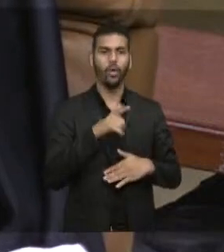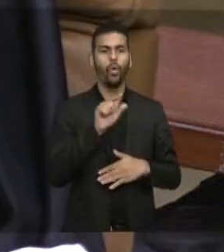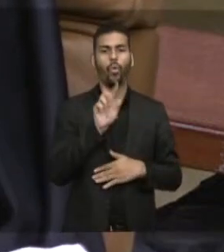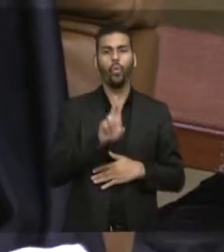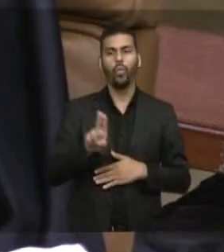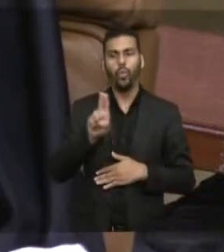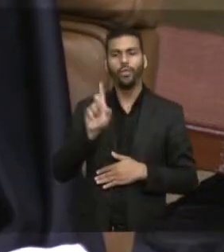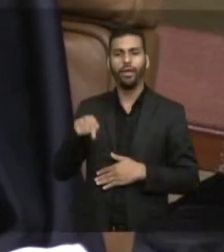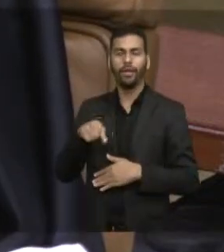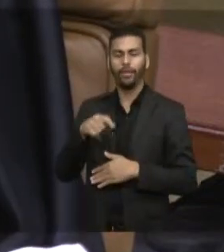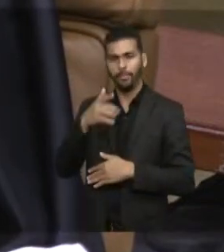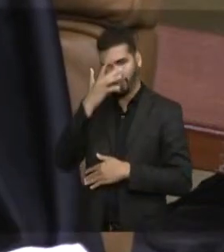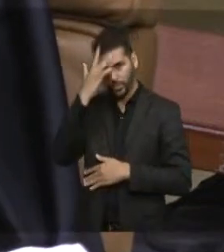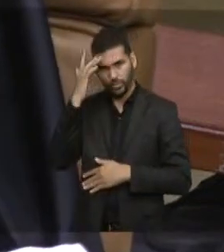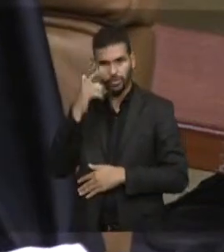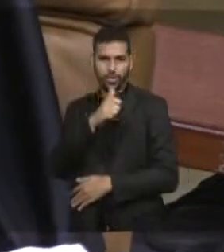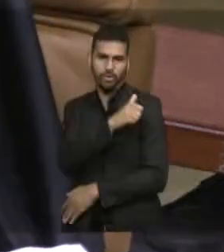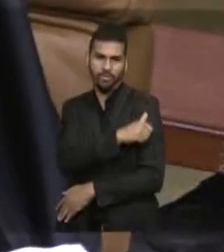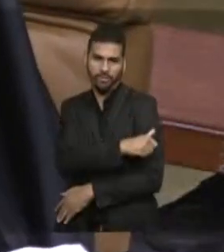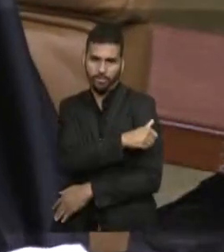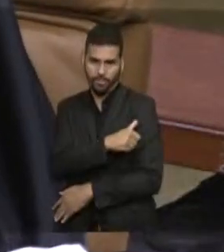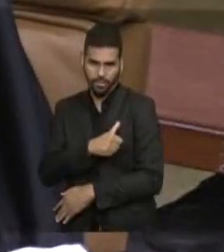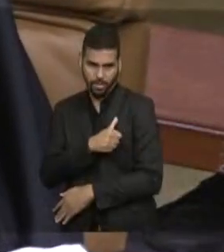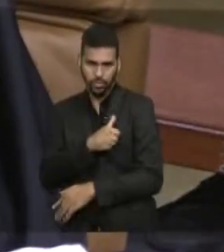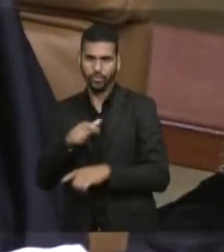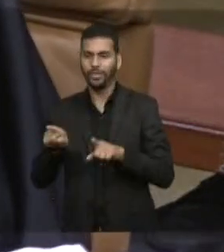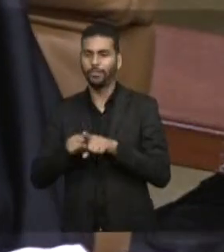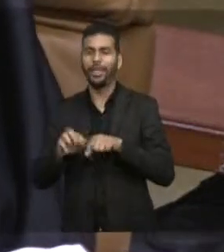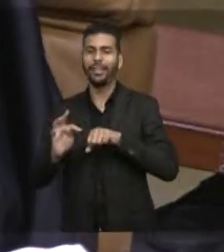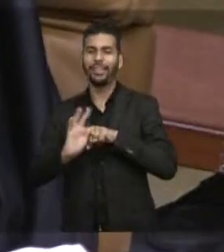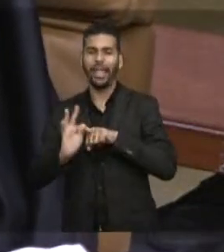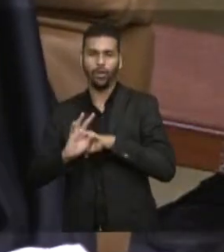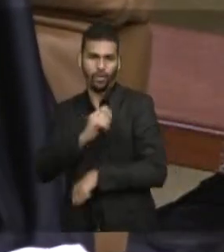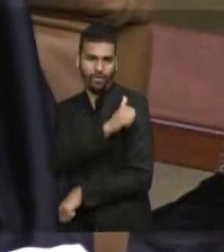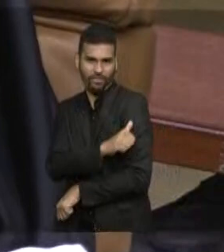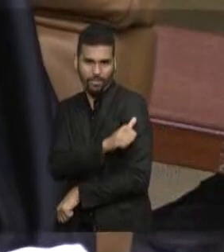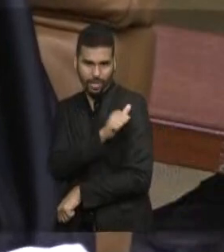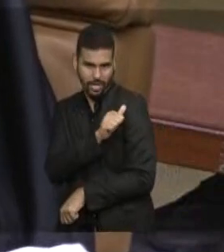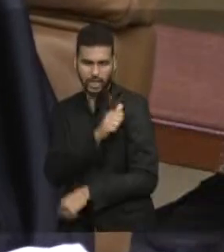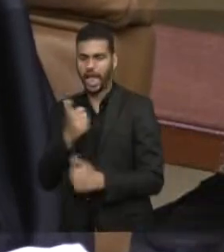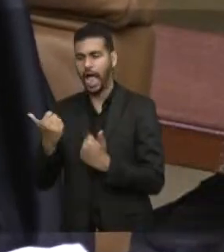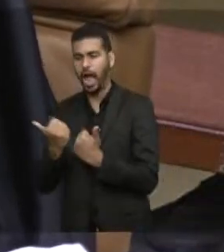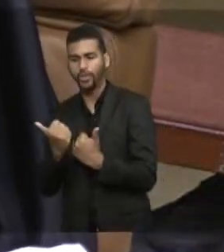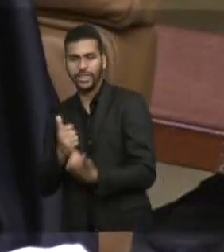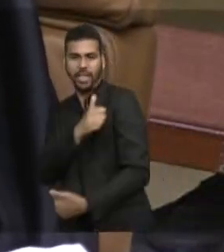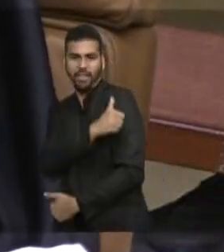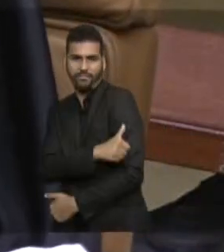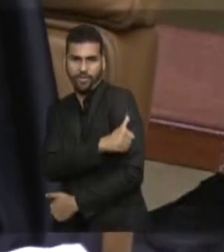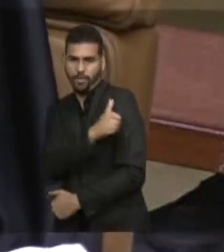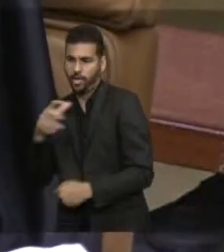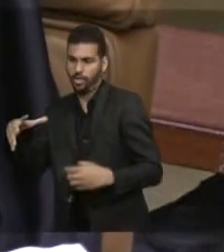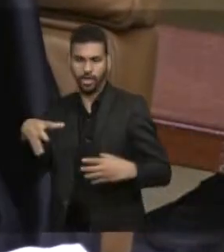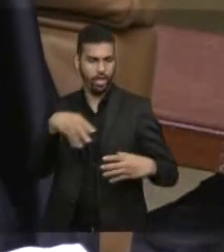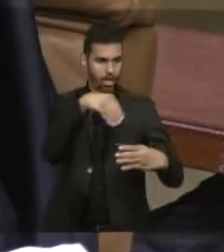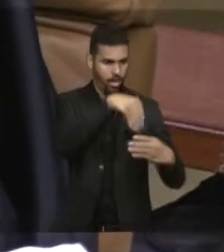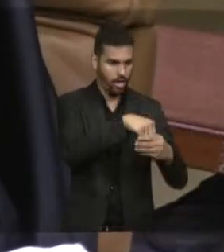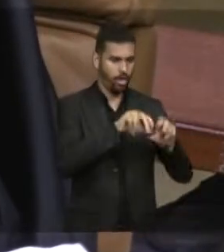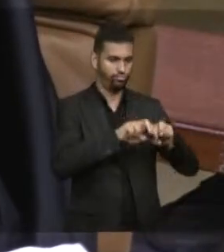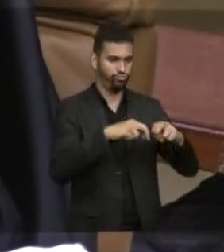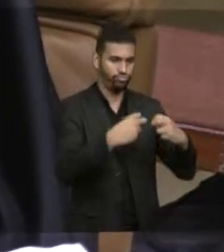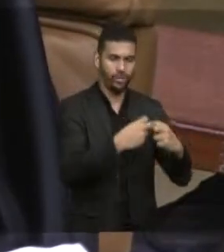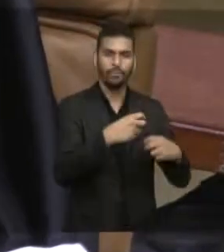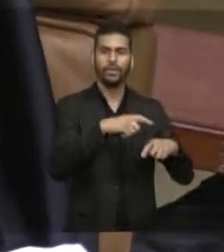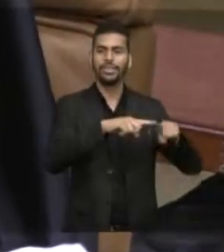pelos enfermeiros técnicos enfermagem e auxiliares de enfermagem a lei tem